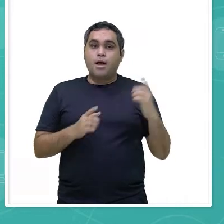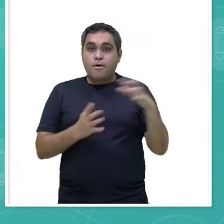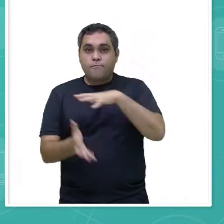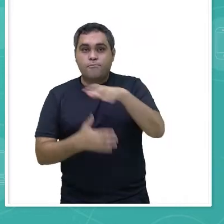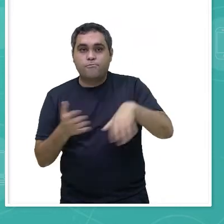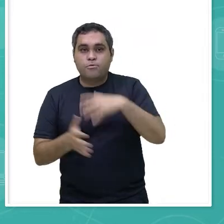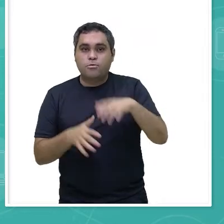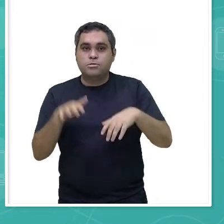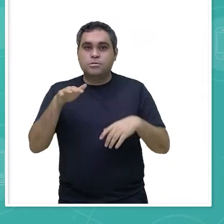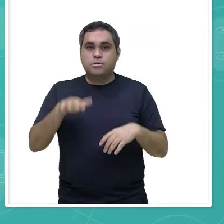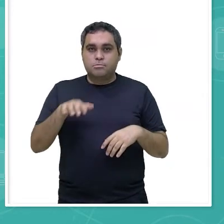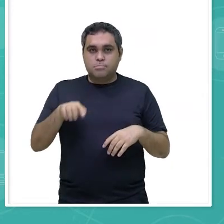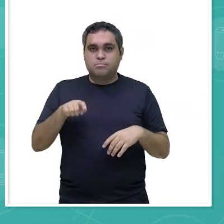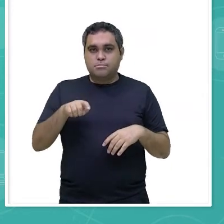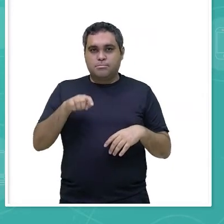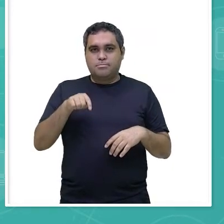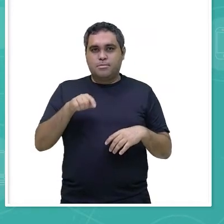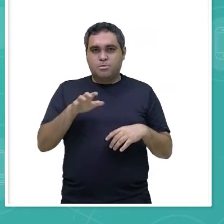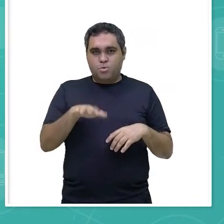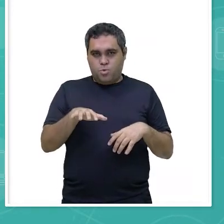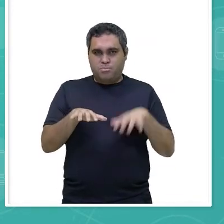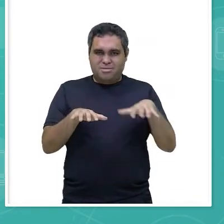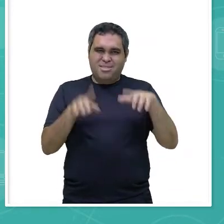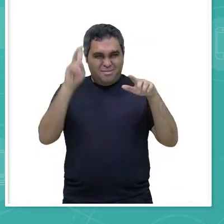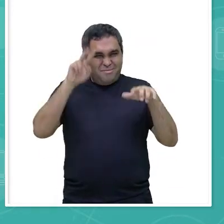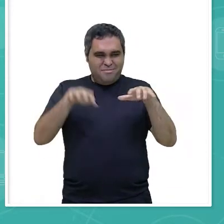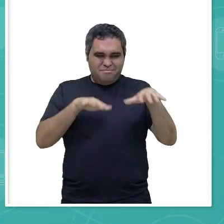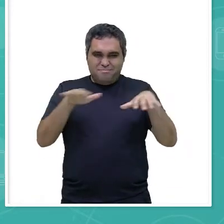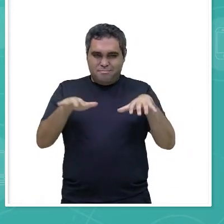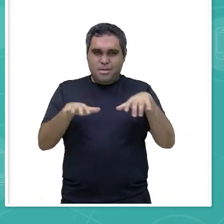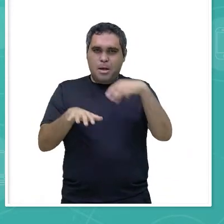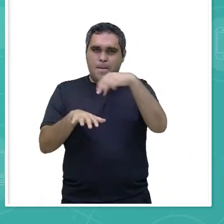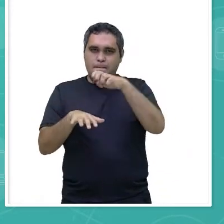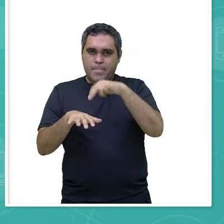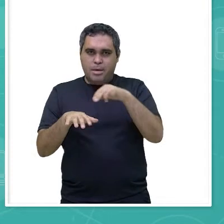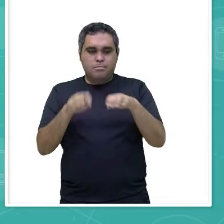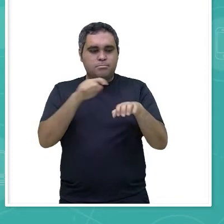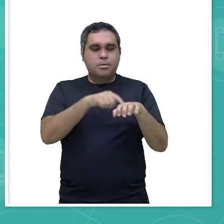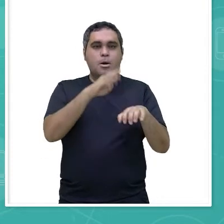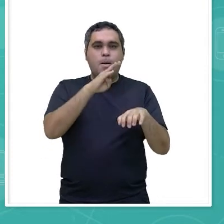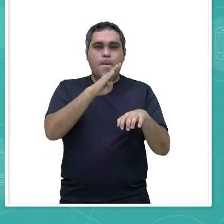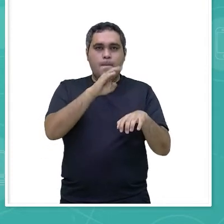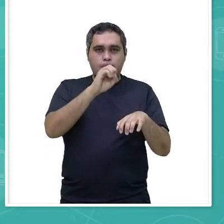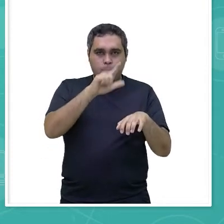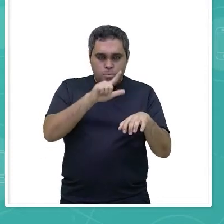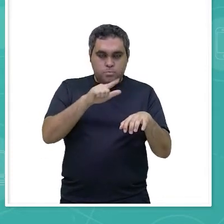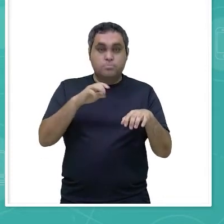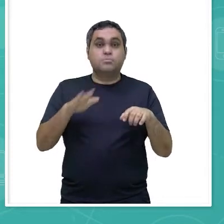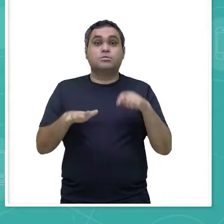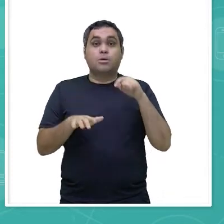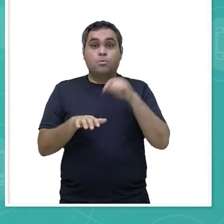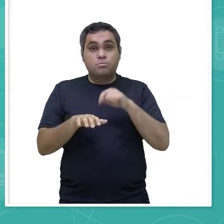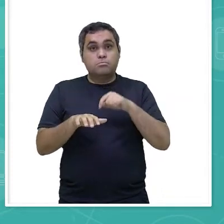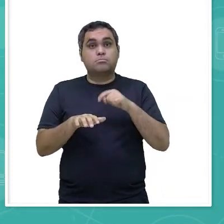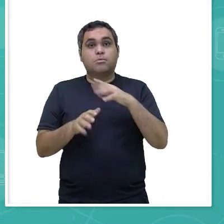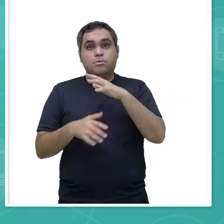Alexander Kerensky, que eu vou já mostrar para vocês, podem ficar calmos, ele vai fazer o que ele havia planejado. Ele vai trazer a burguesia para